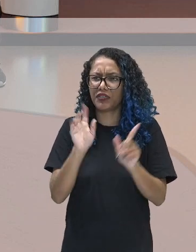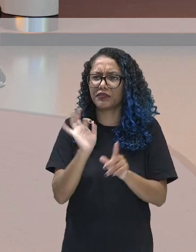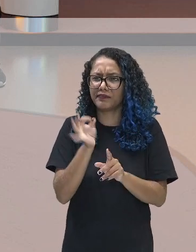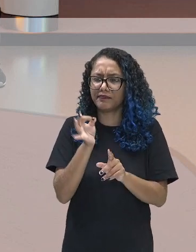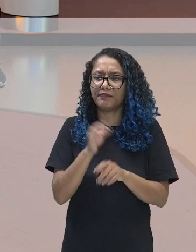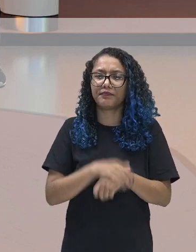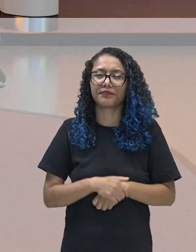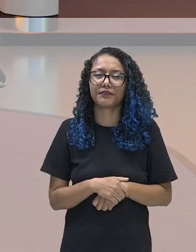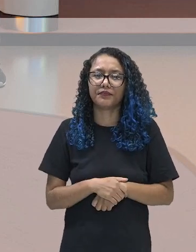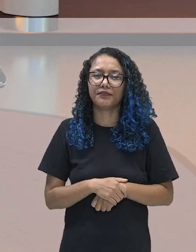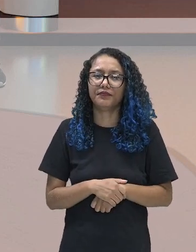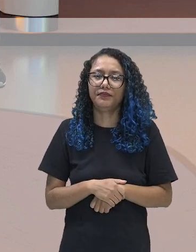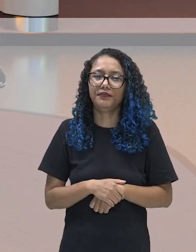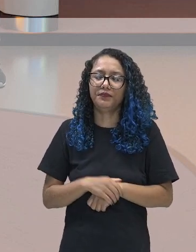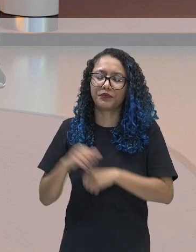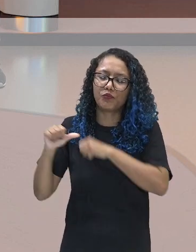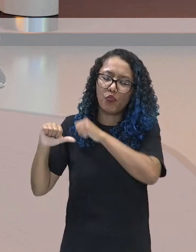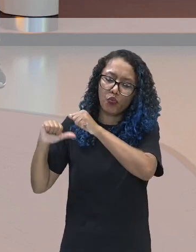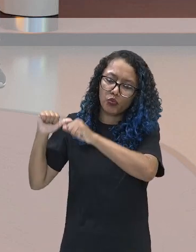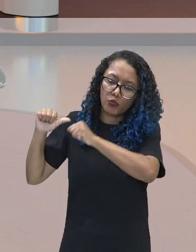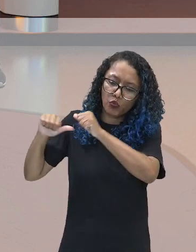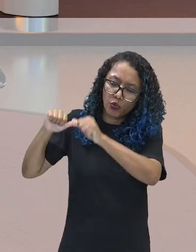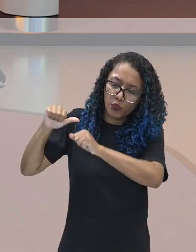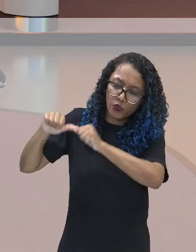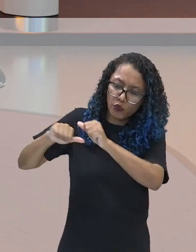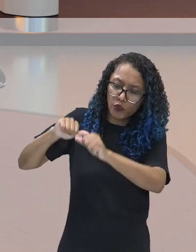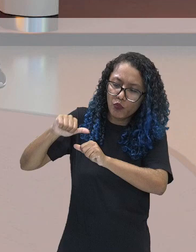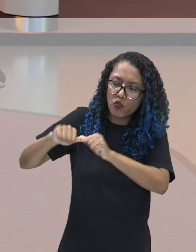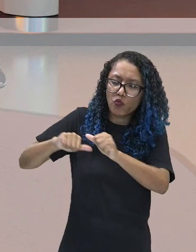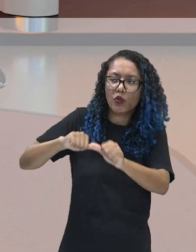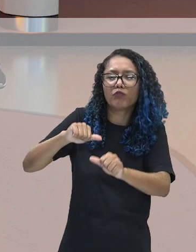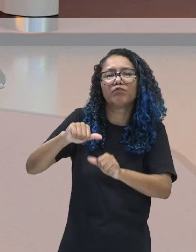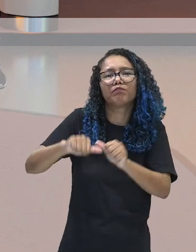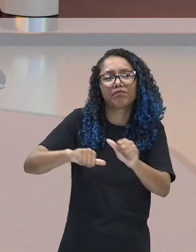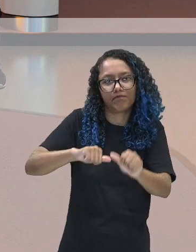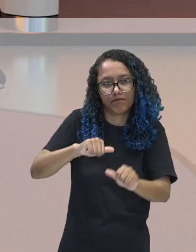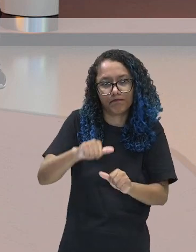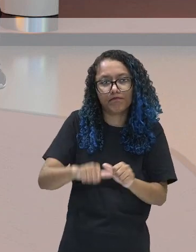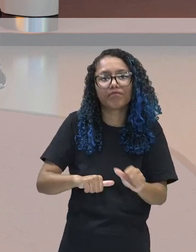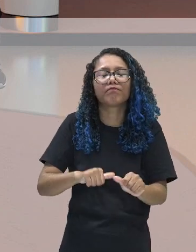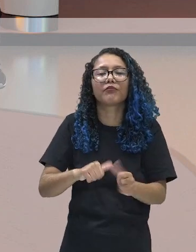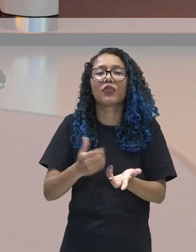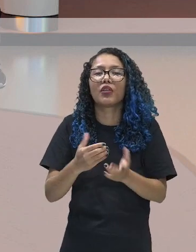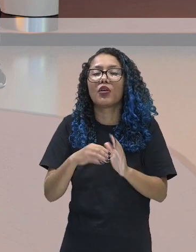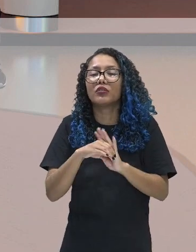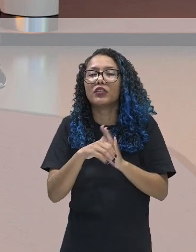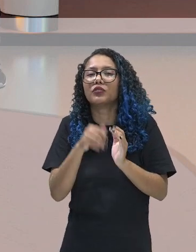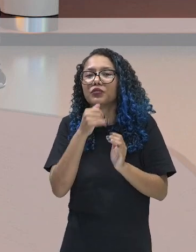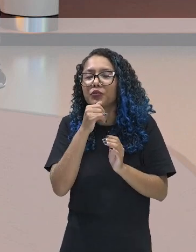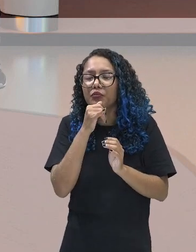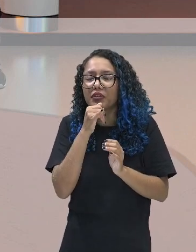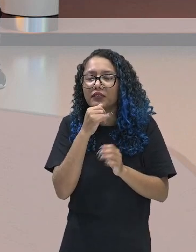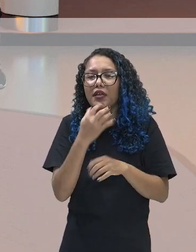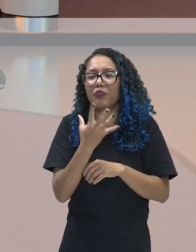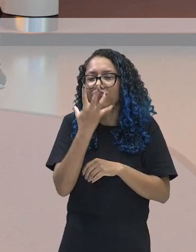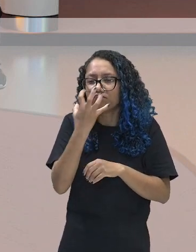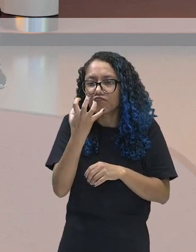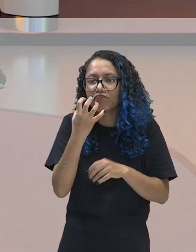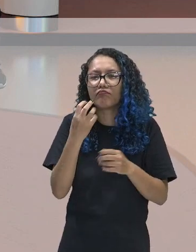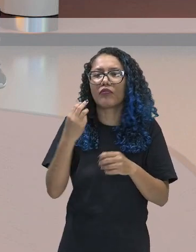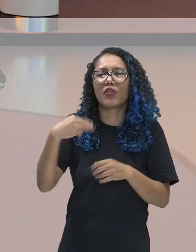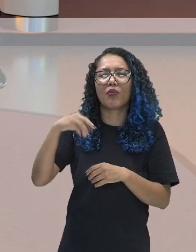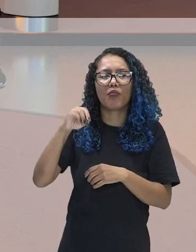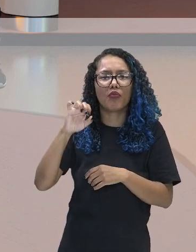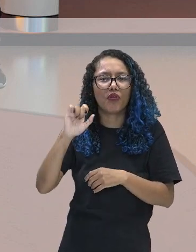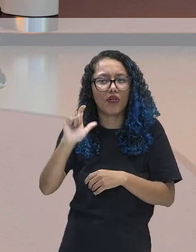se mudando ao longo do tempo, gente. Conceitos como sexualidade, conceitos como moral, elas